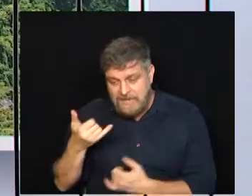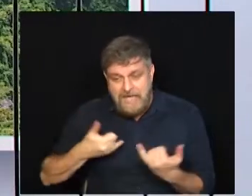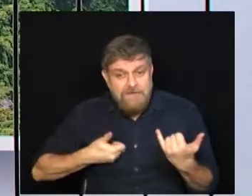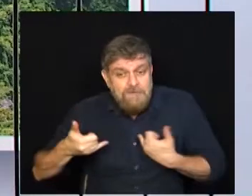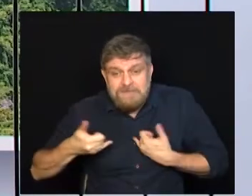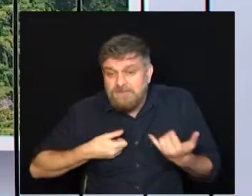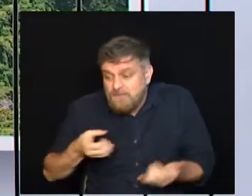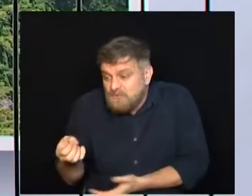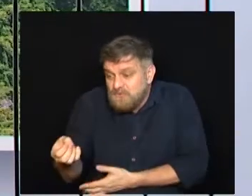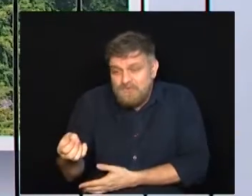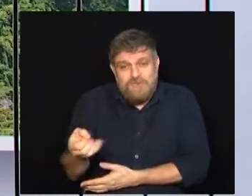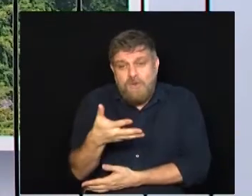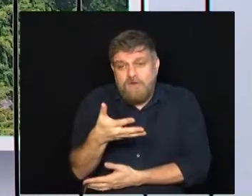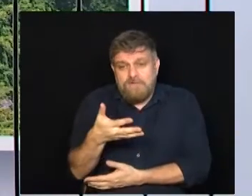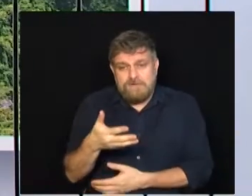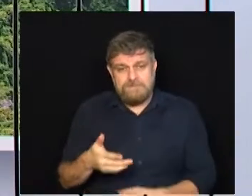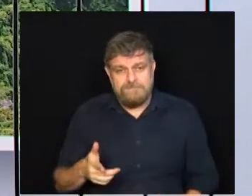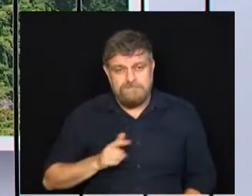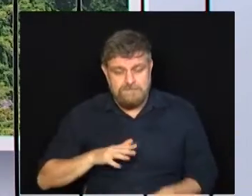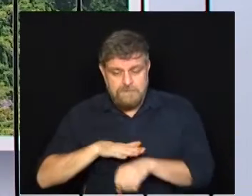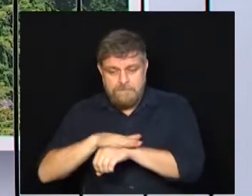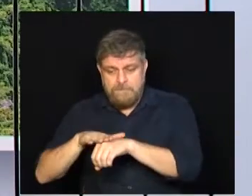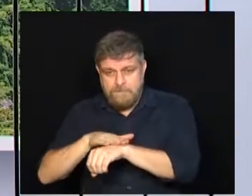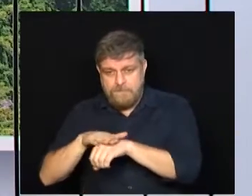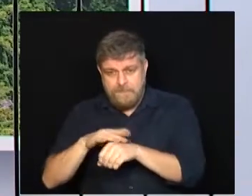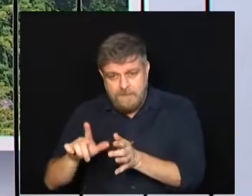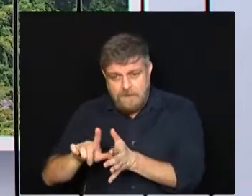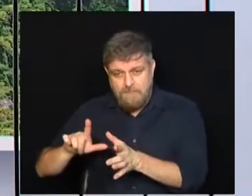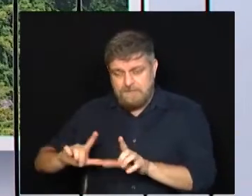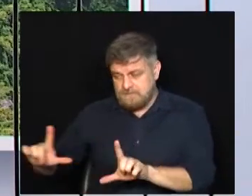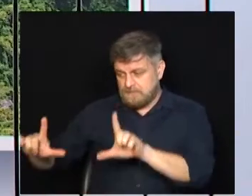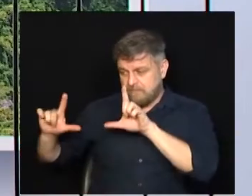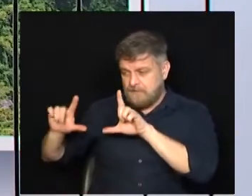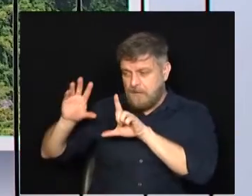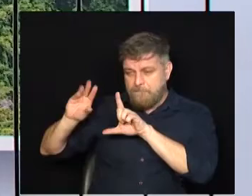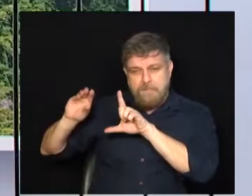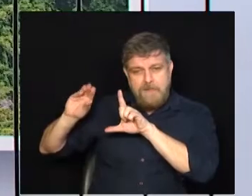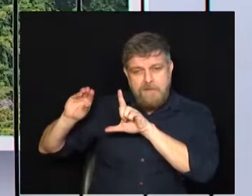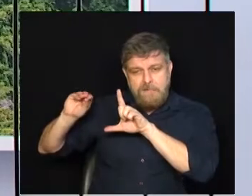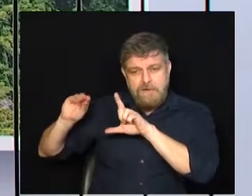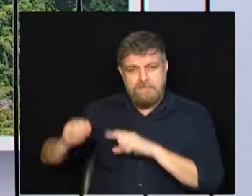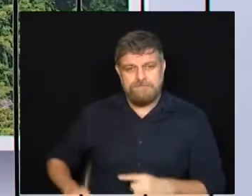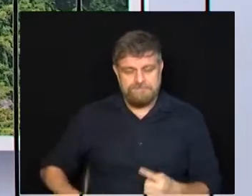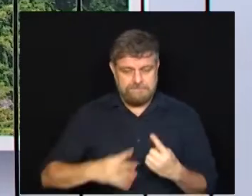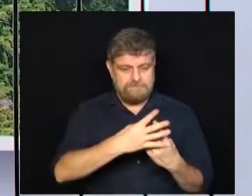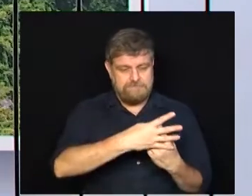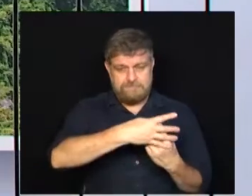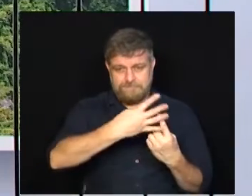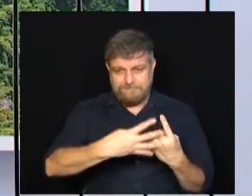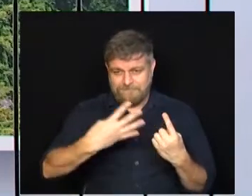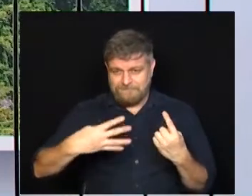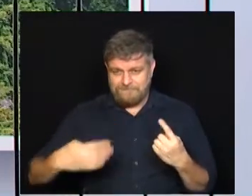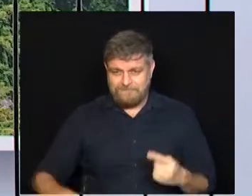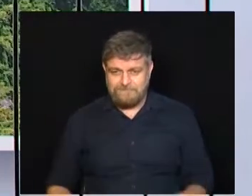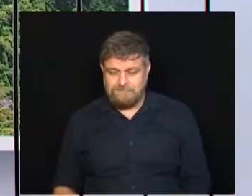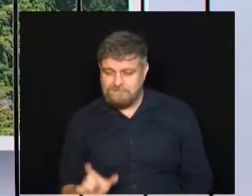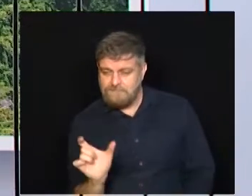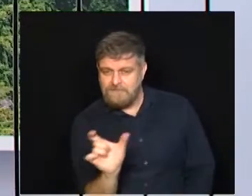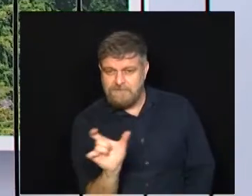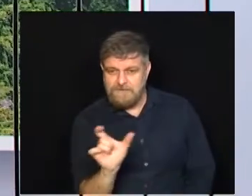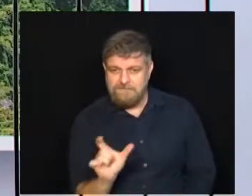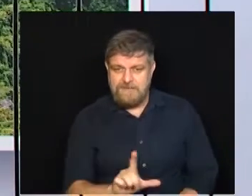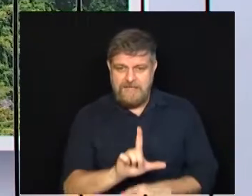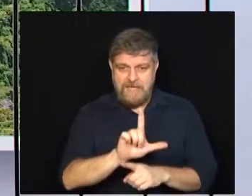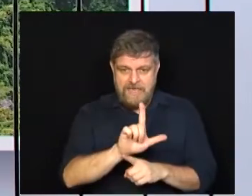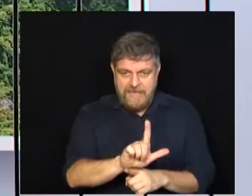né? Eu estava até conversando com o Mariante um pouquinho antes disso, que a sigla ela vem se atualizando e mudando